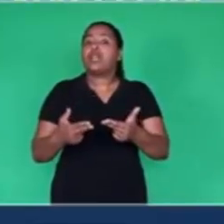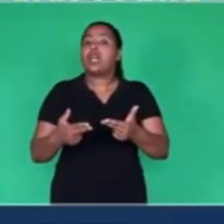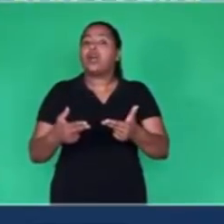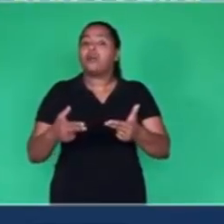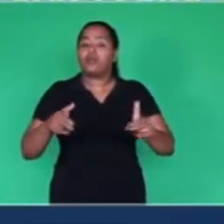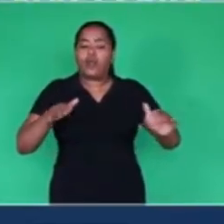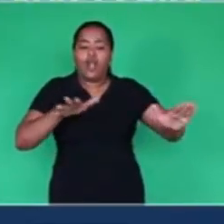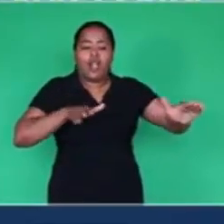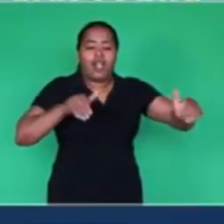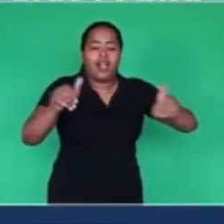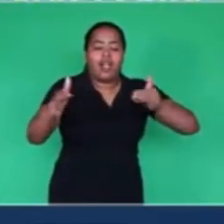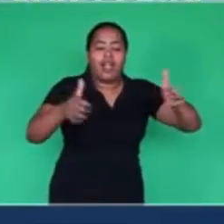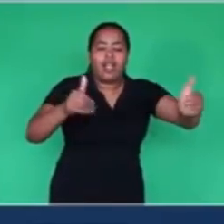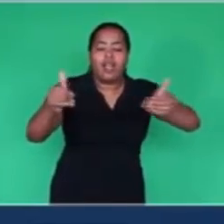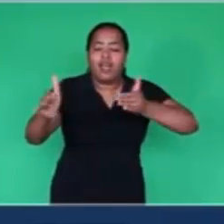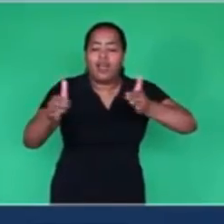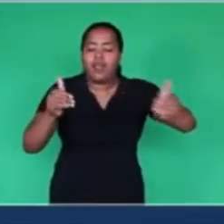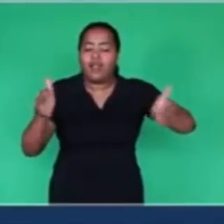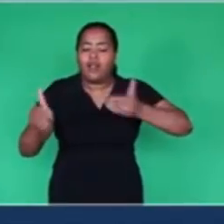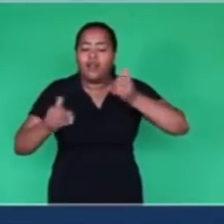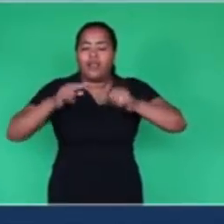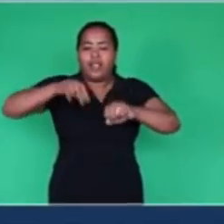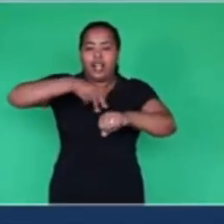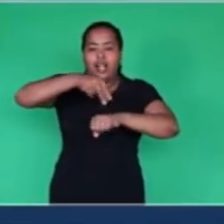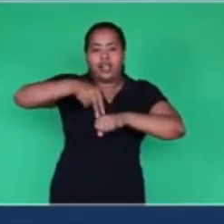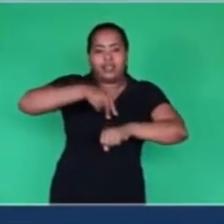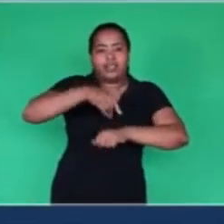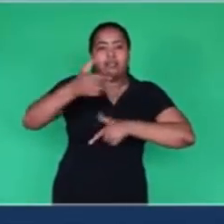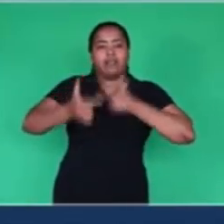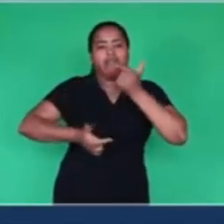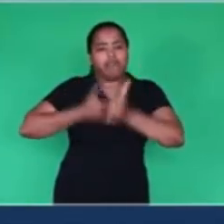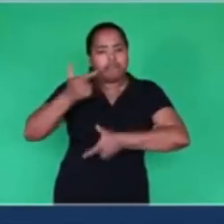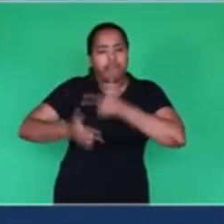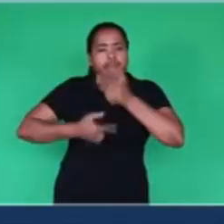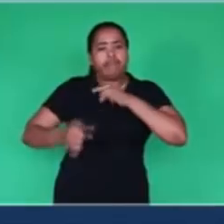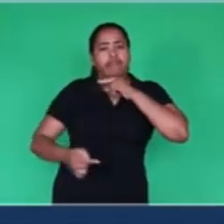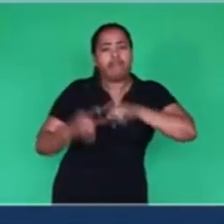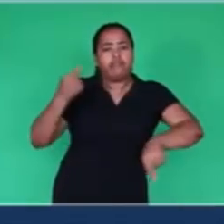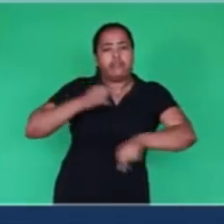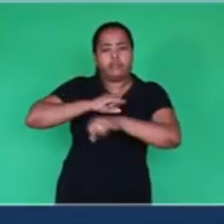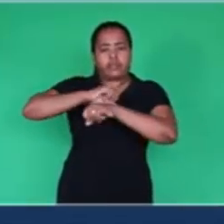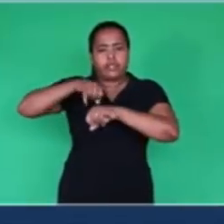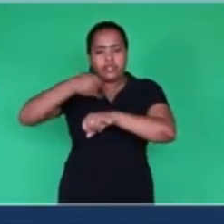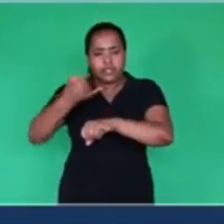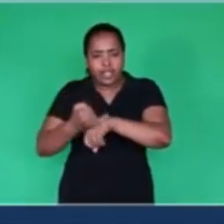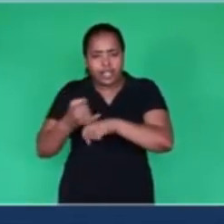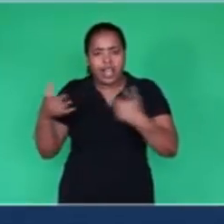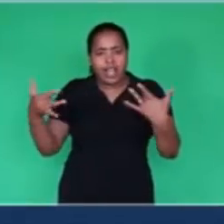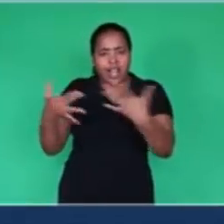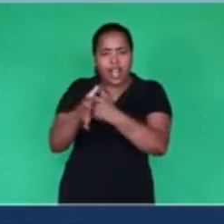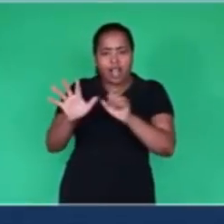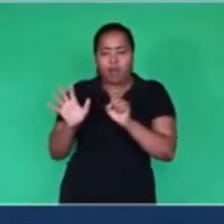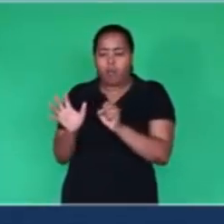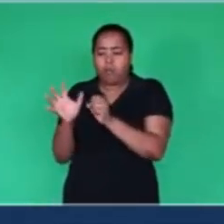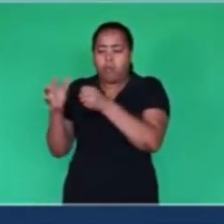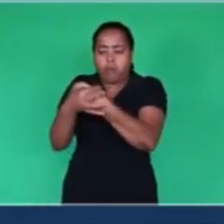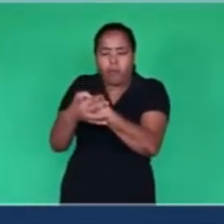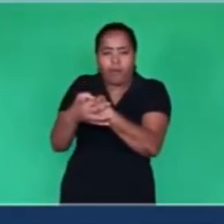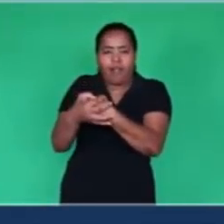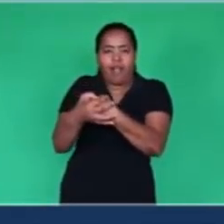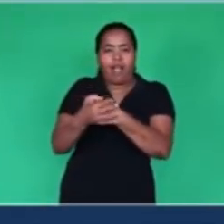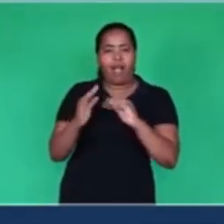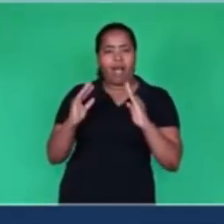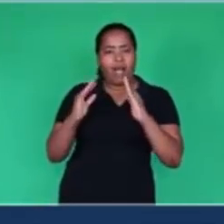ajuntarei todas as nações para a peleja contra Jerusalém. E a cidade será tomada, e as casas